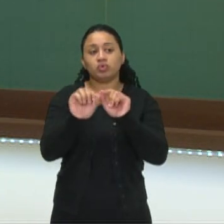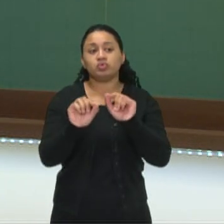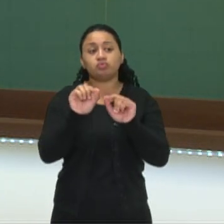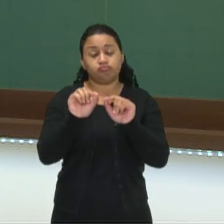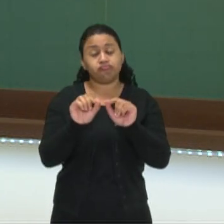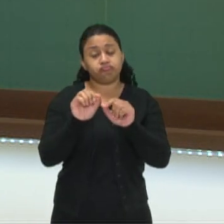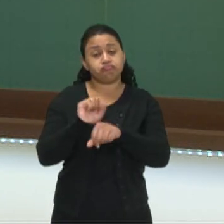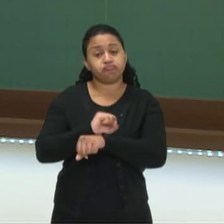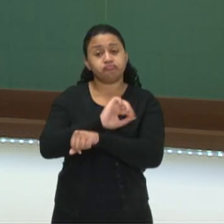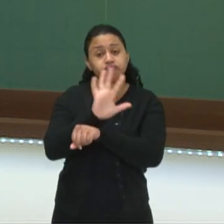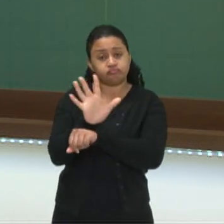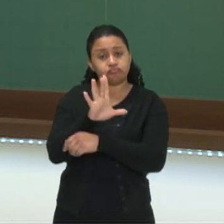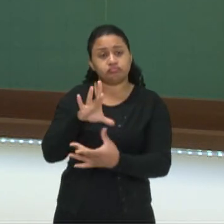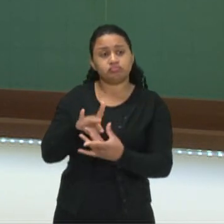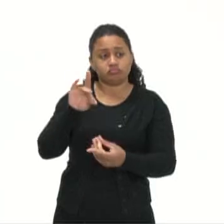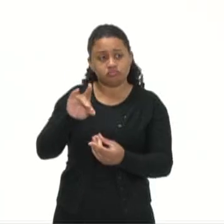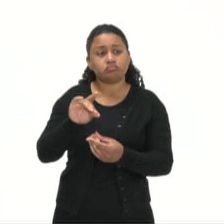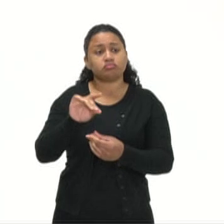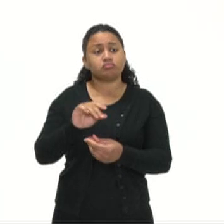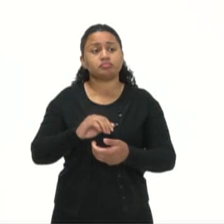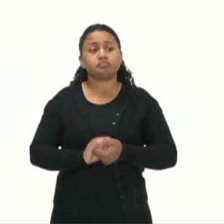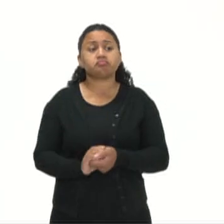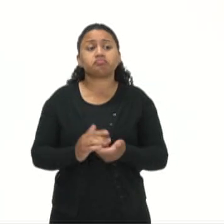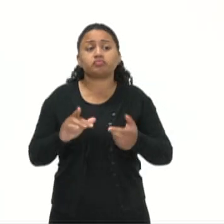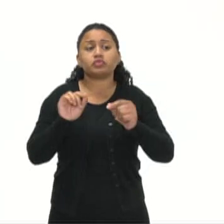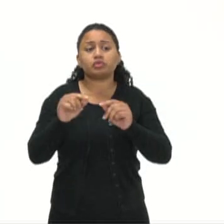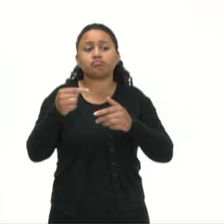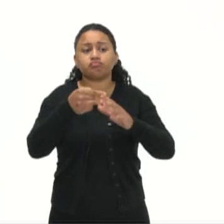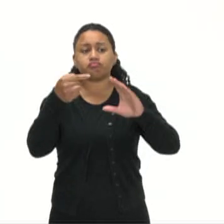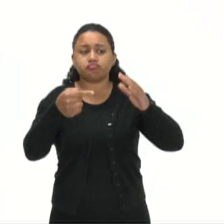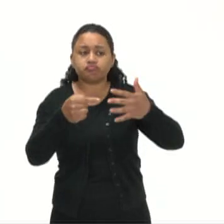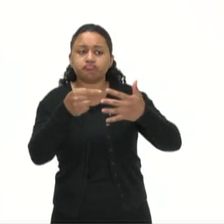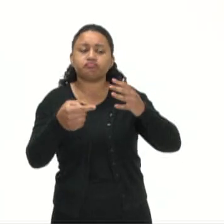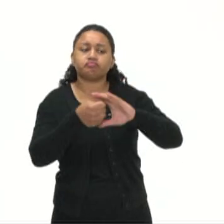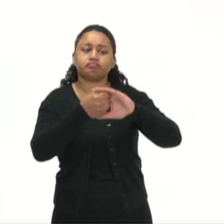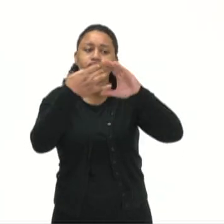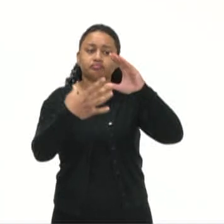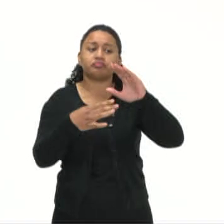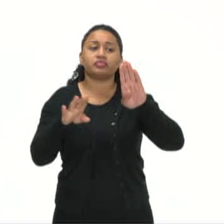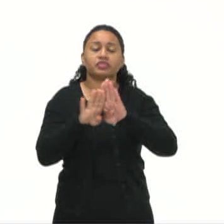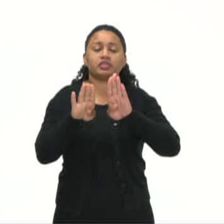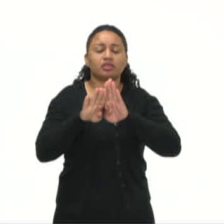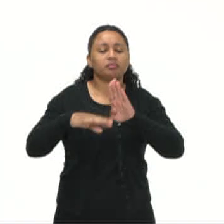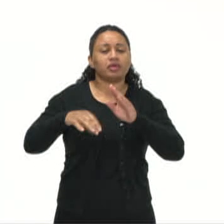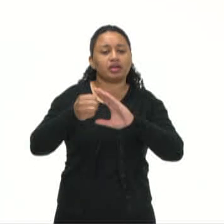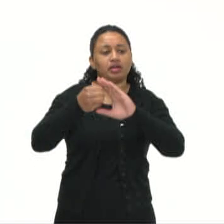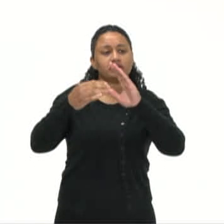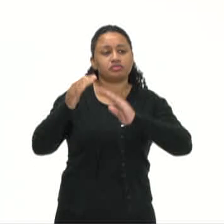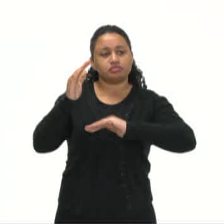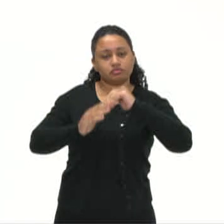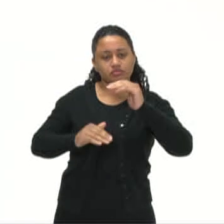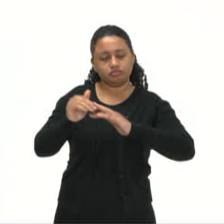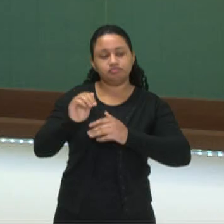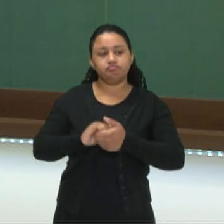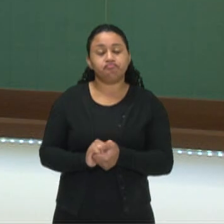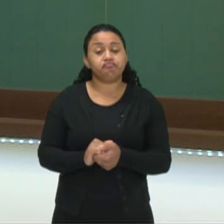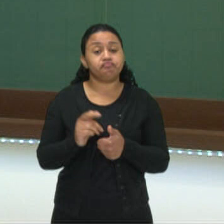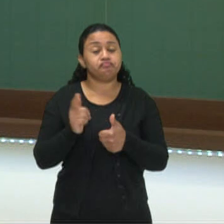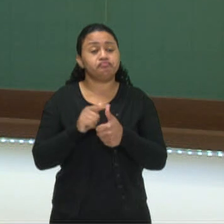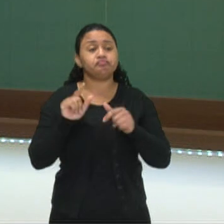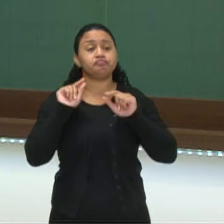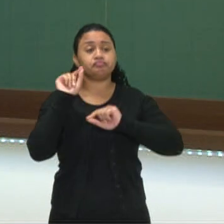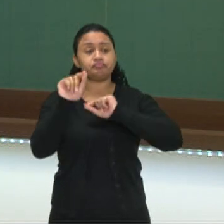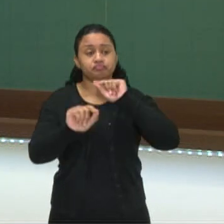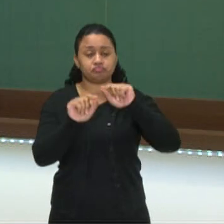número 2. Vamos mostrar os elementos essenciais, trazendo seus aspectos teóricos e práticos. Primeiramente, com relação